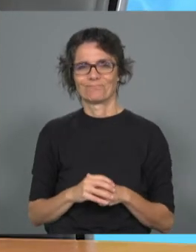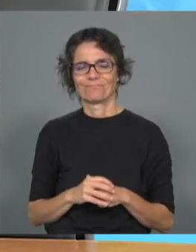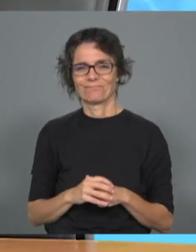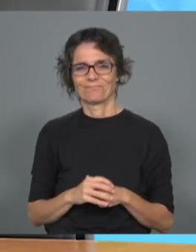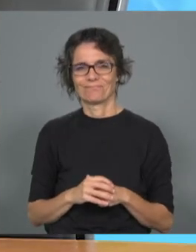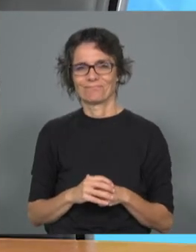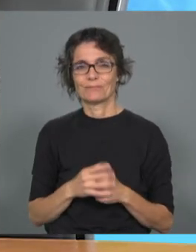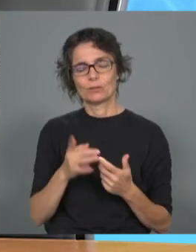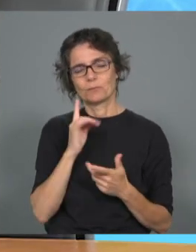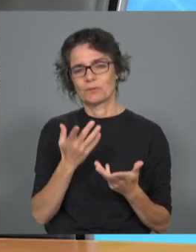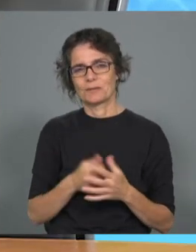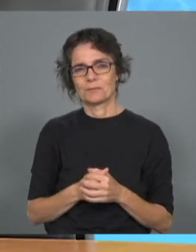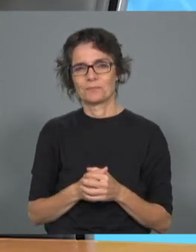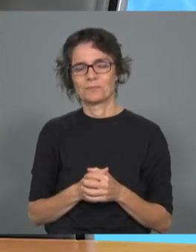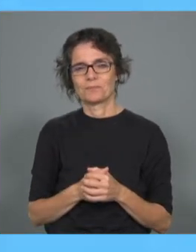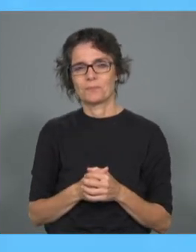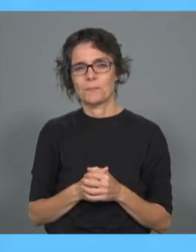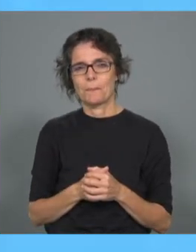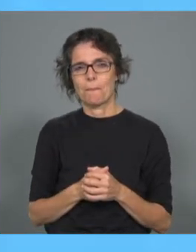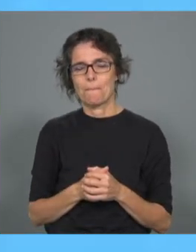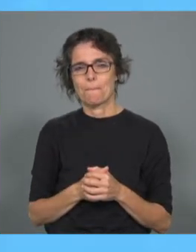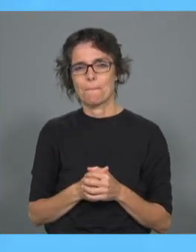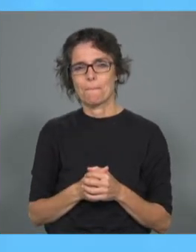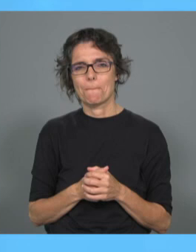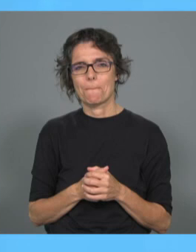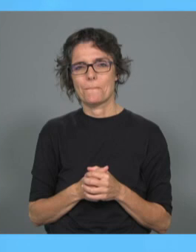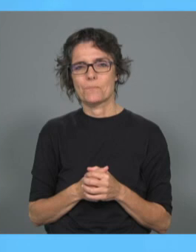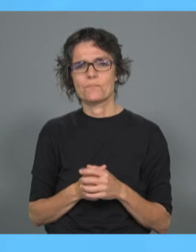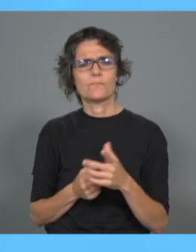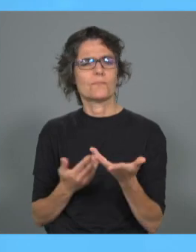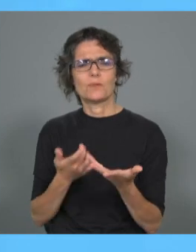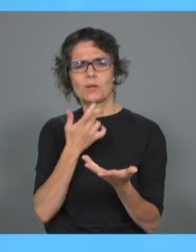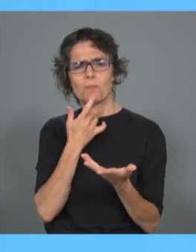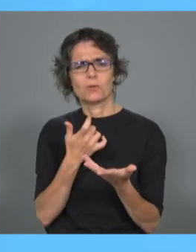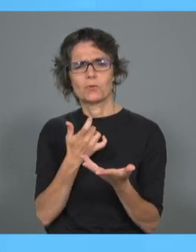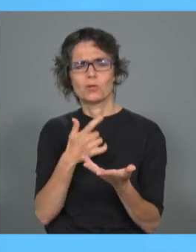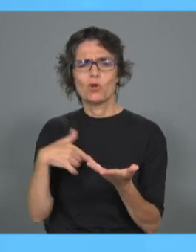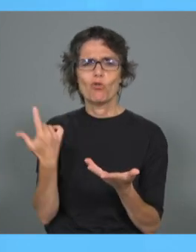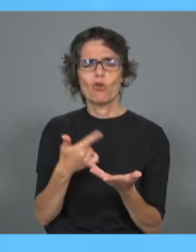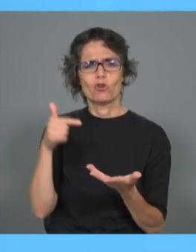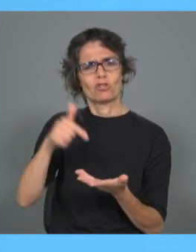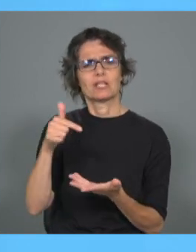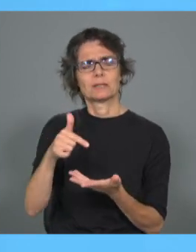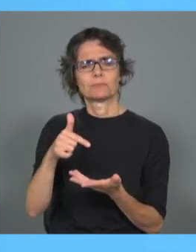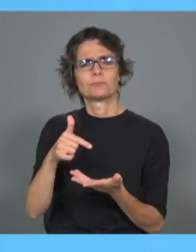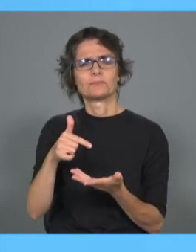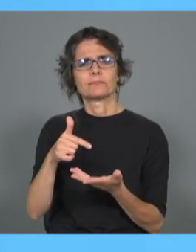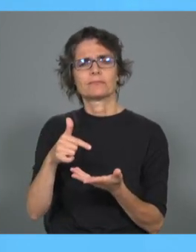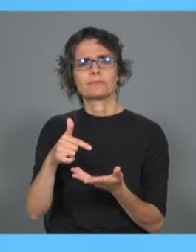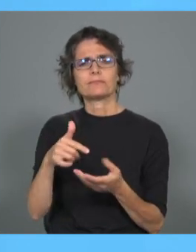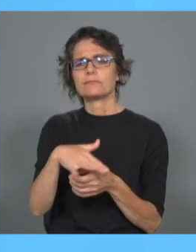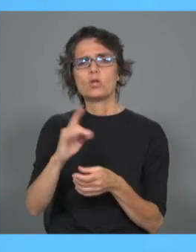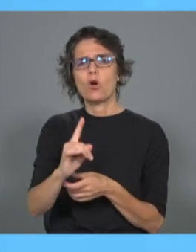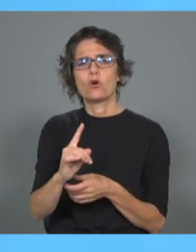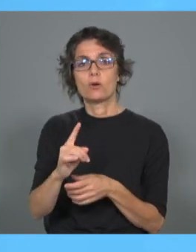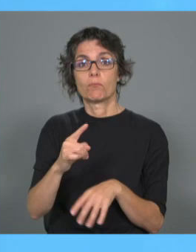e Portugal. E como é que estamos em termos da nossa diáspora? Porque as